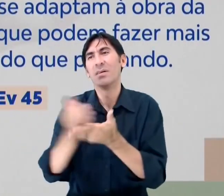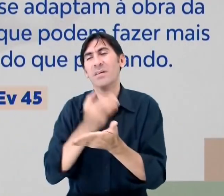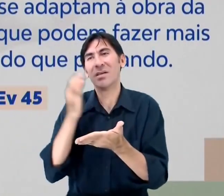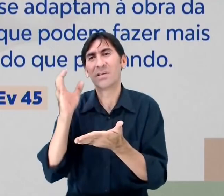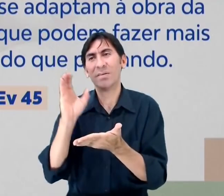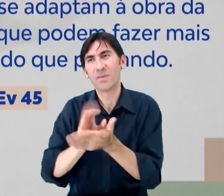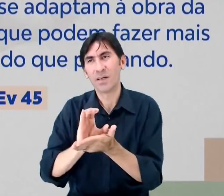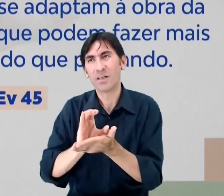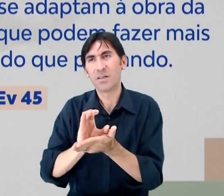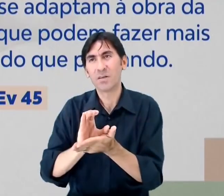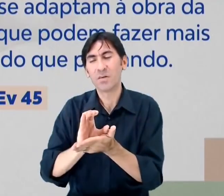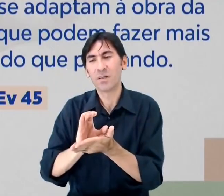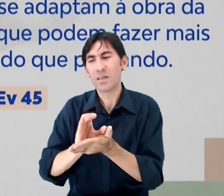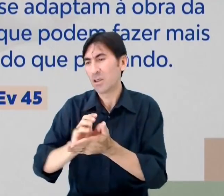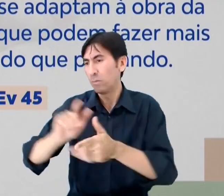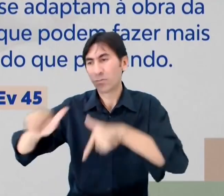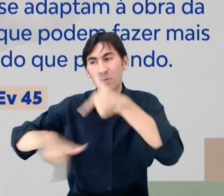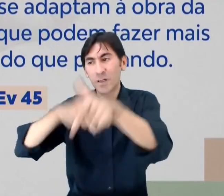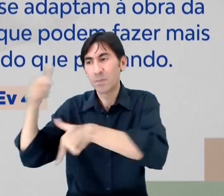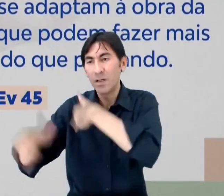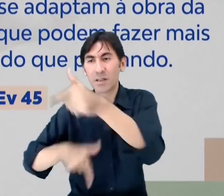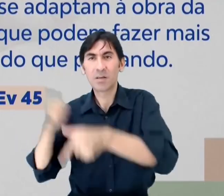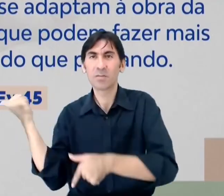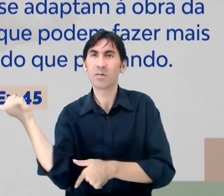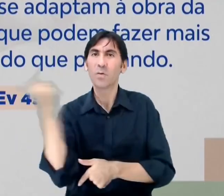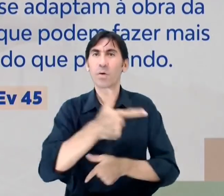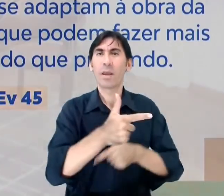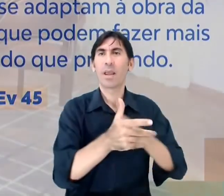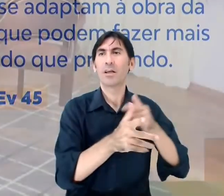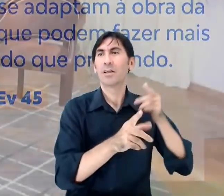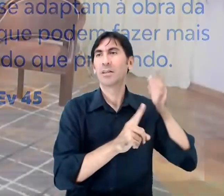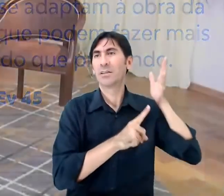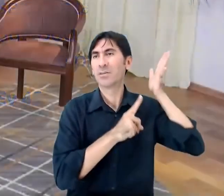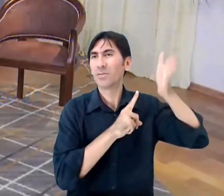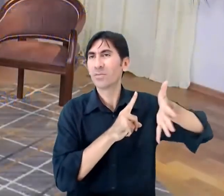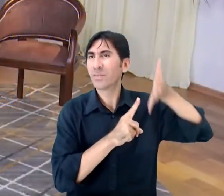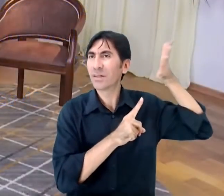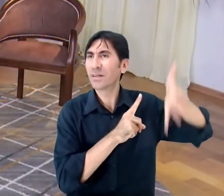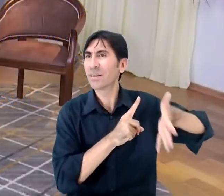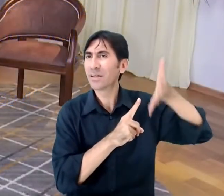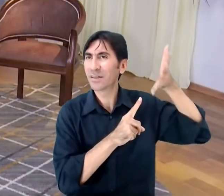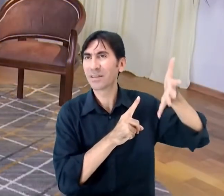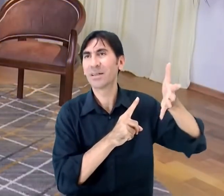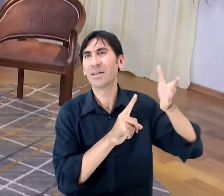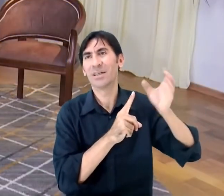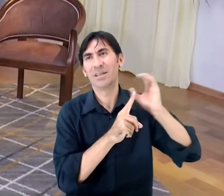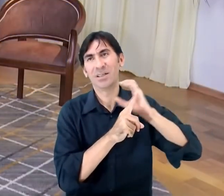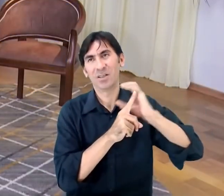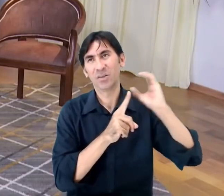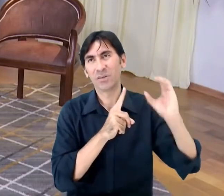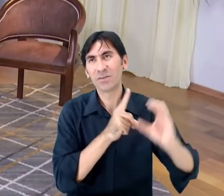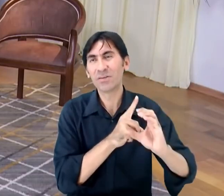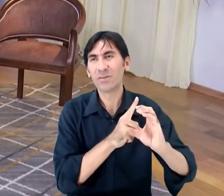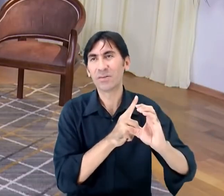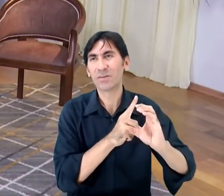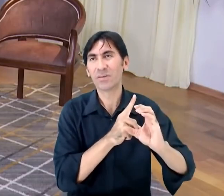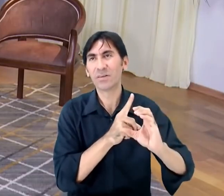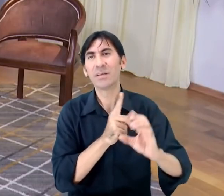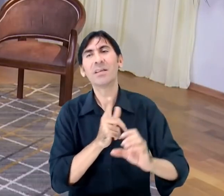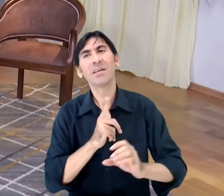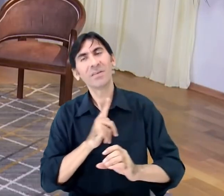ramo do que pregando. Não é interessante? Então, tem pessoas